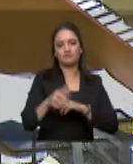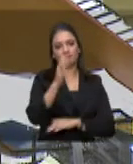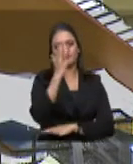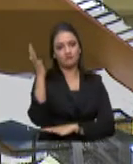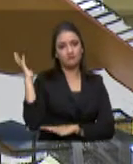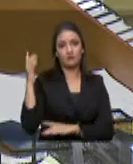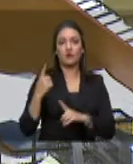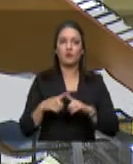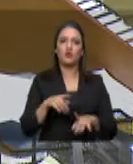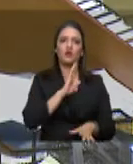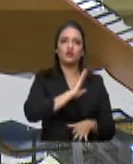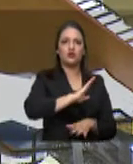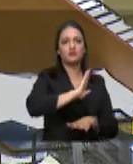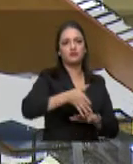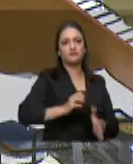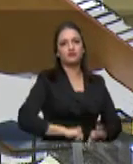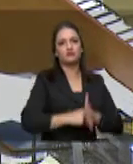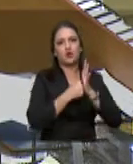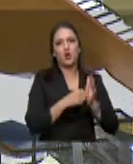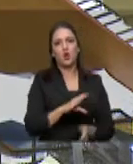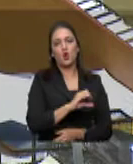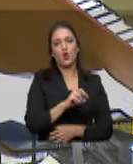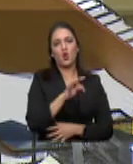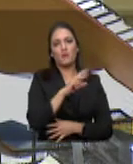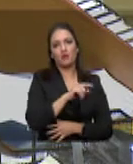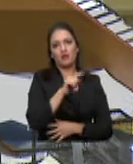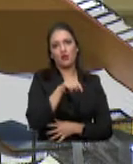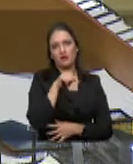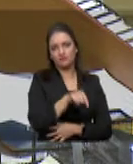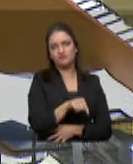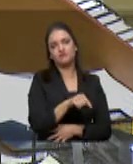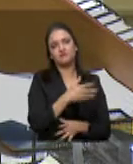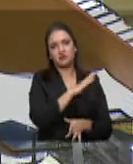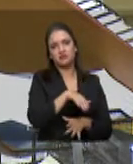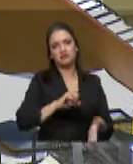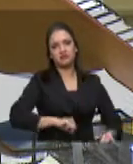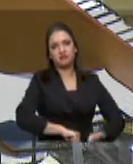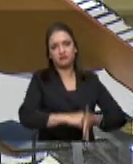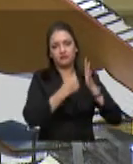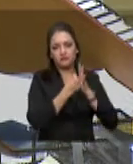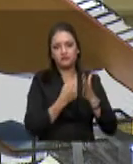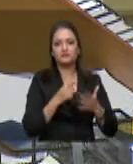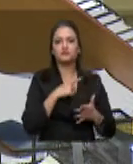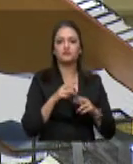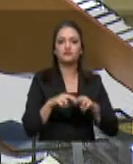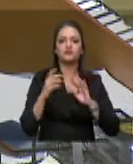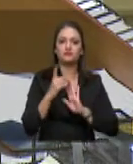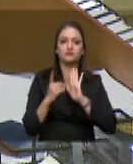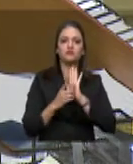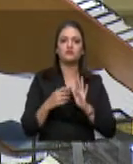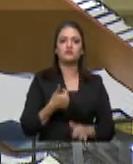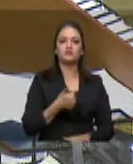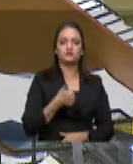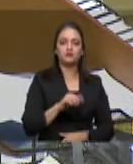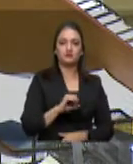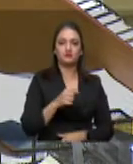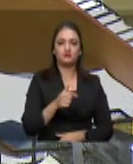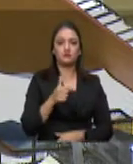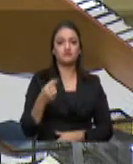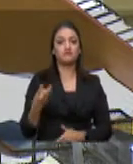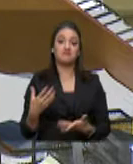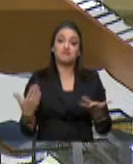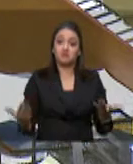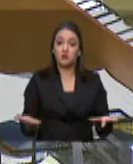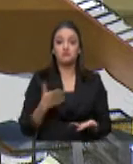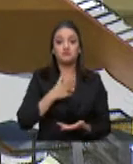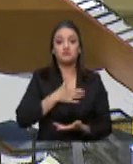extinção do Comitê Orientador, até então, existente, promovida pelo Decreto 10.223 de 2020. Então, ao meu